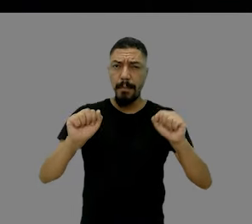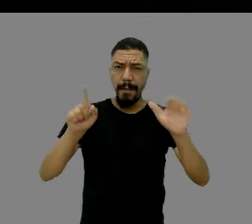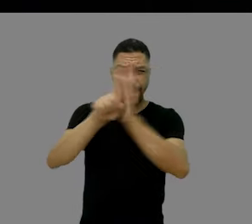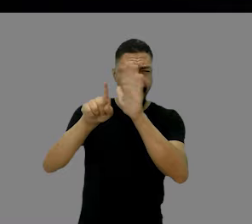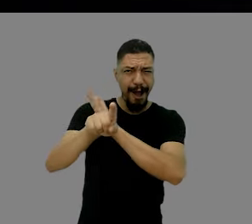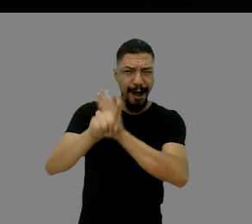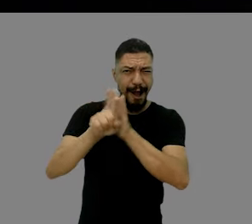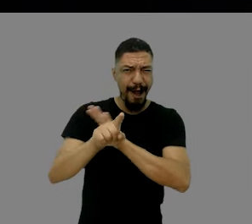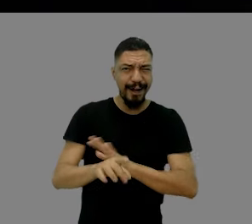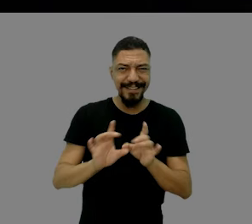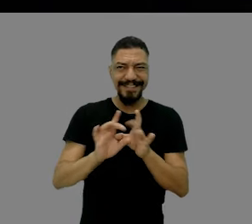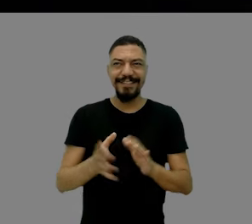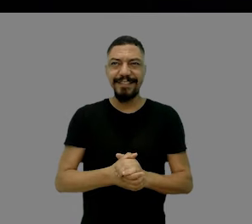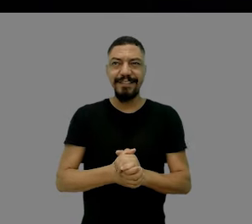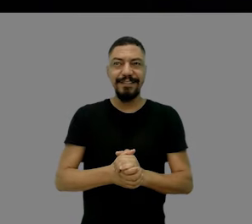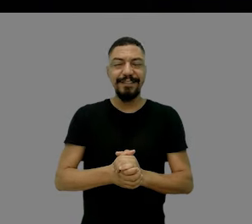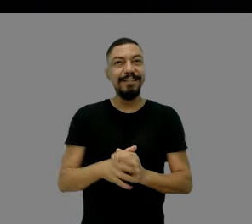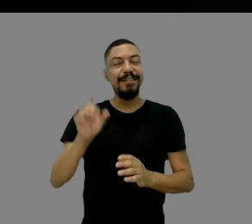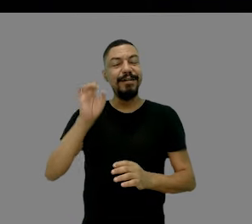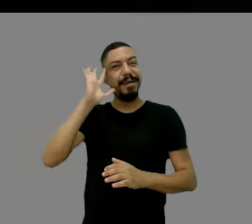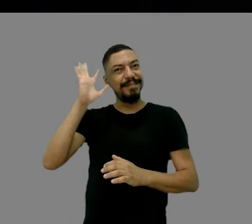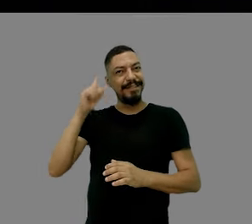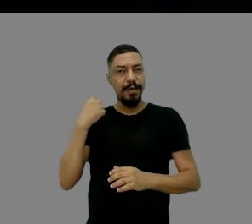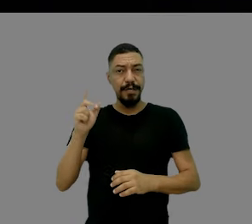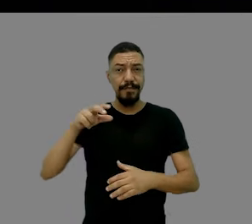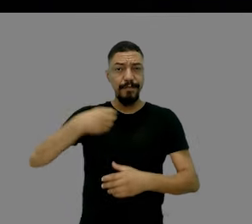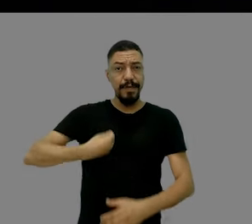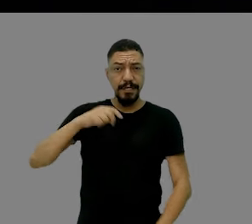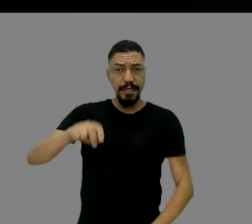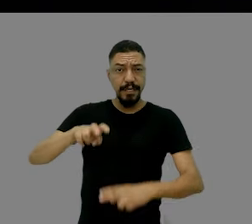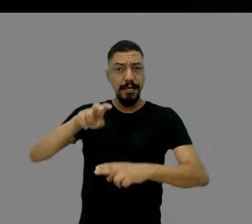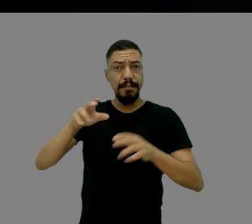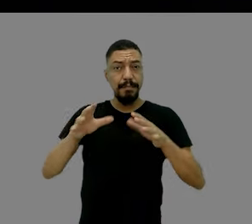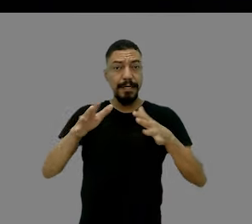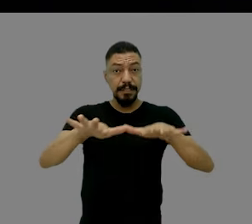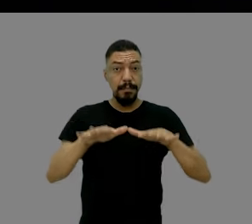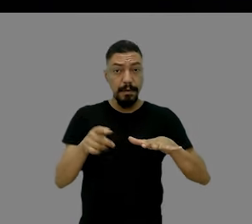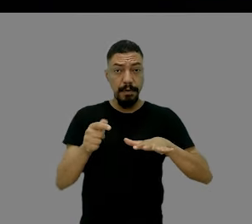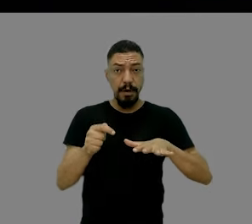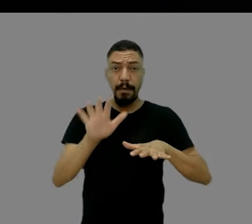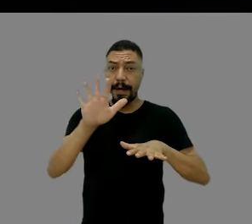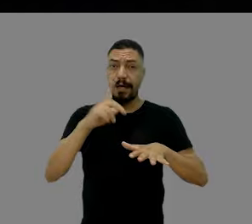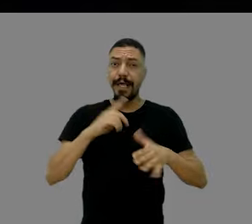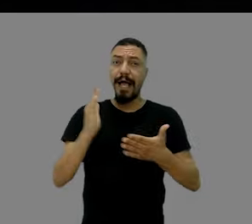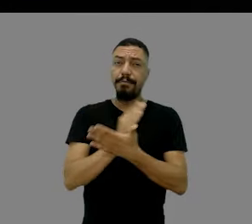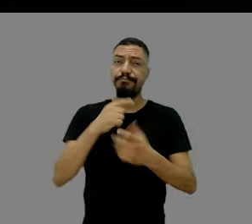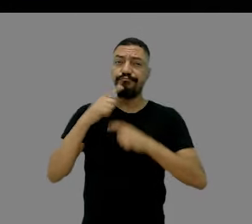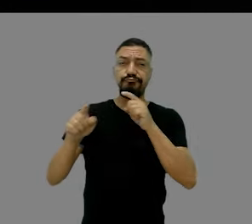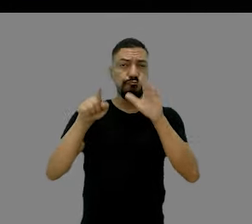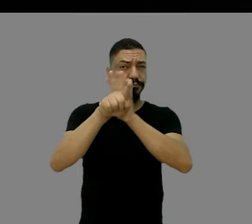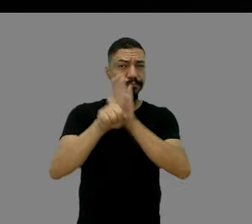grupo reduzido, mas é porque essas questões têm sido apontadas aqui no Fórum de Cultura, então acho que é só